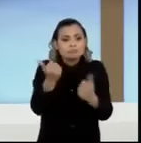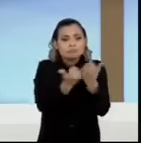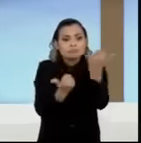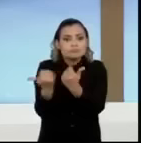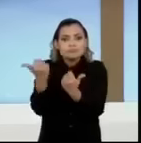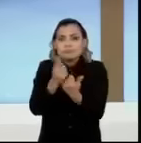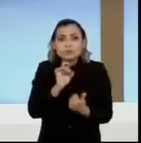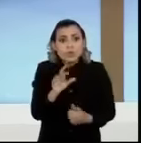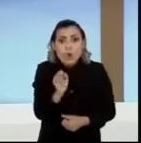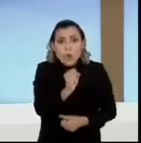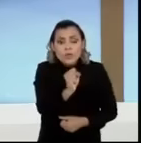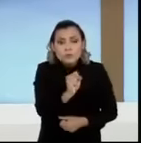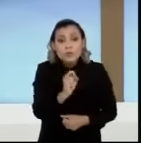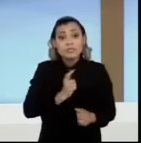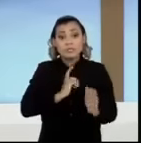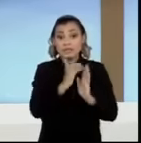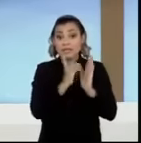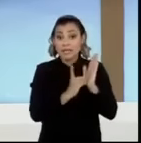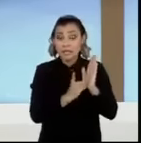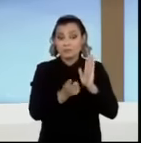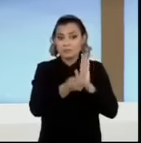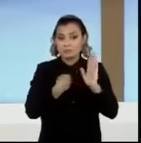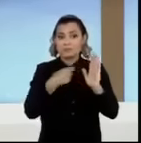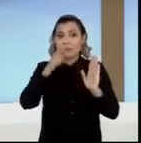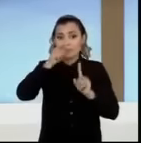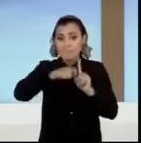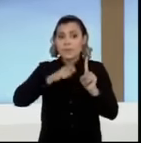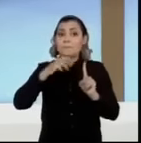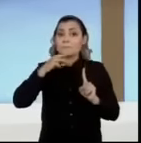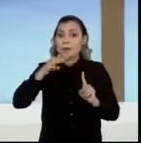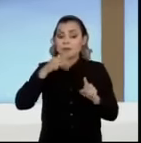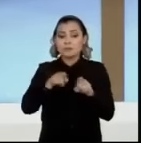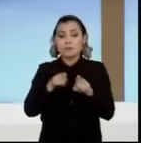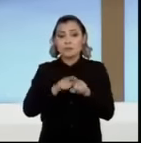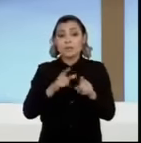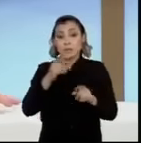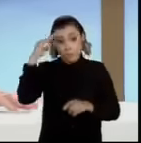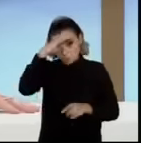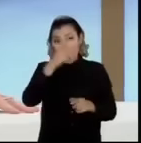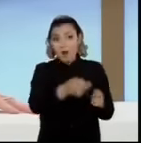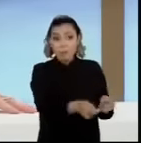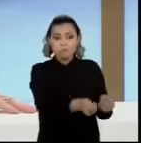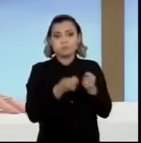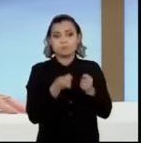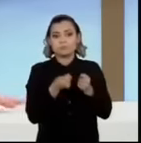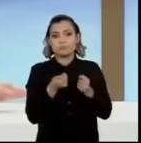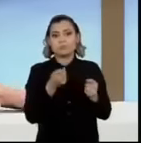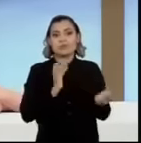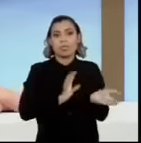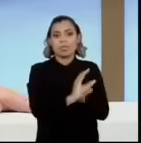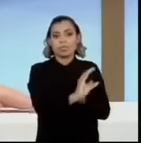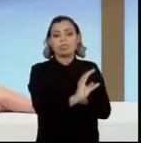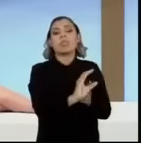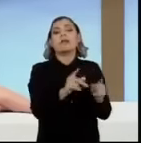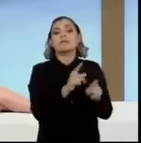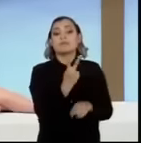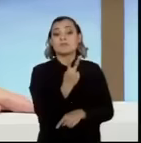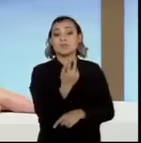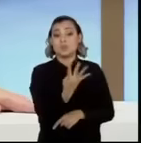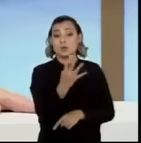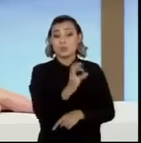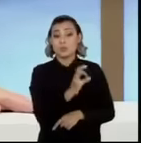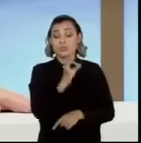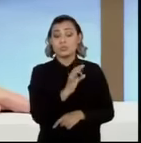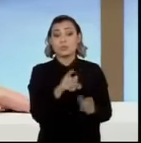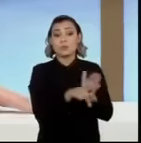em março, assinado por Bolsonaro, contingenciou as verbas que iam para o IBAMA e que iam para o combate ao fogo, 24% das